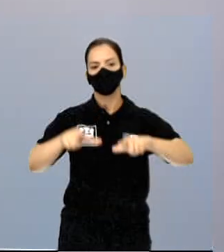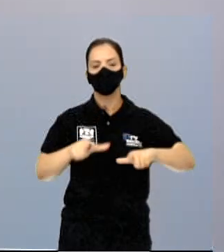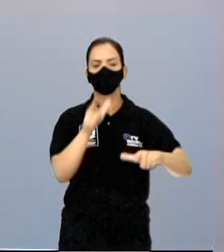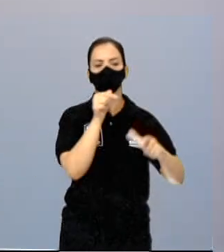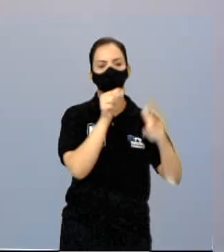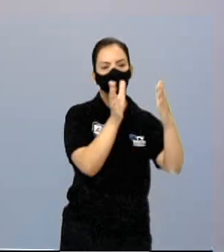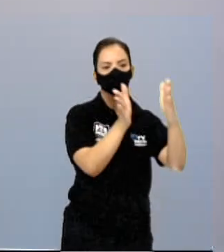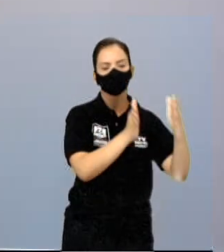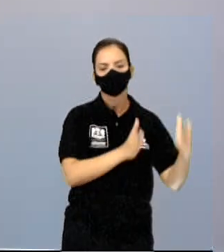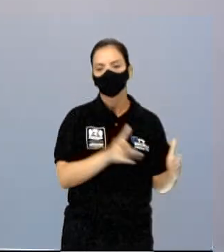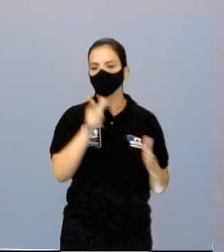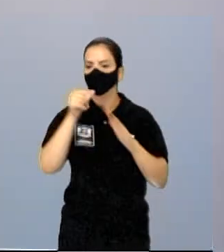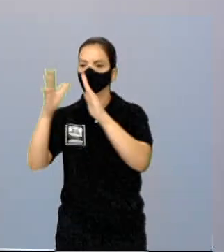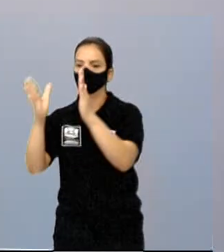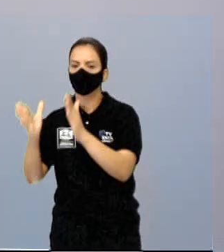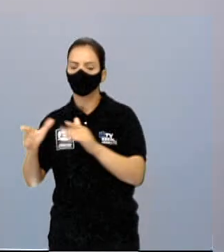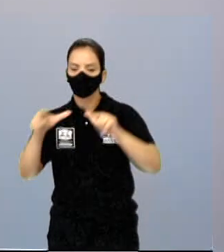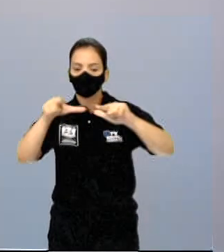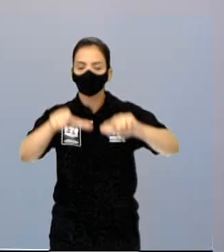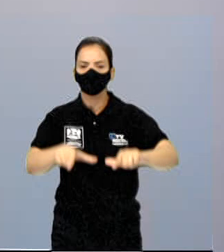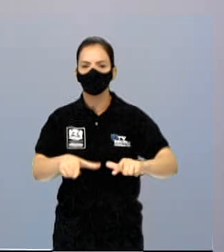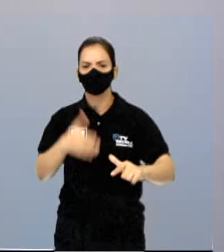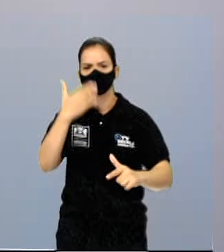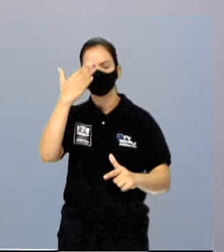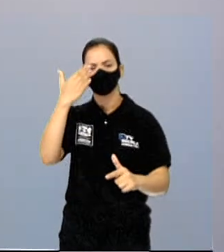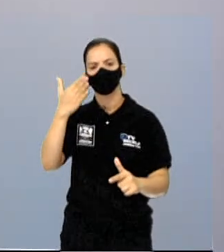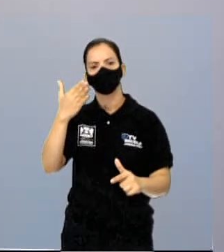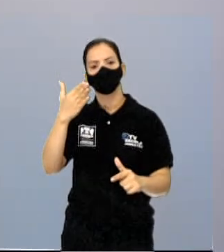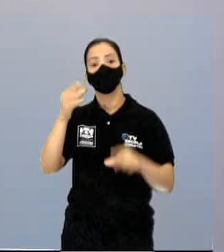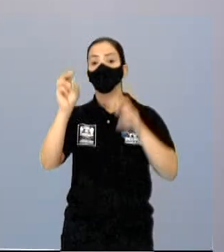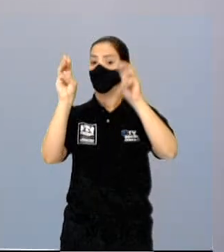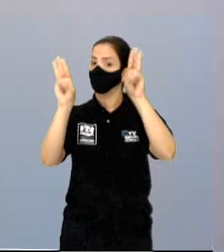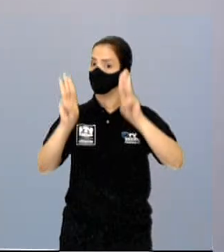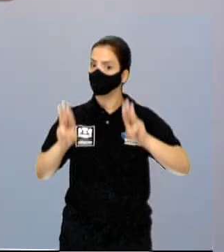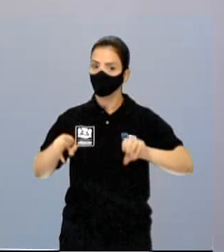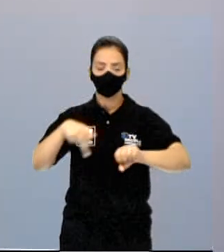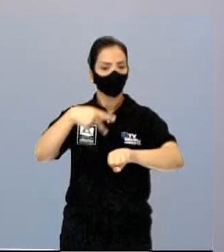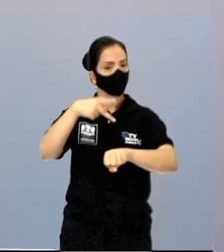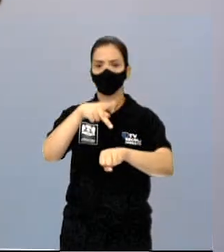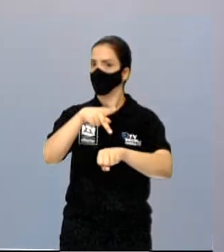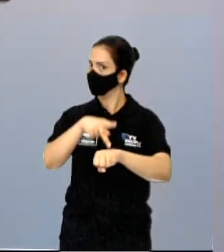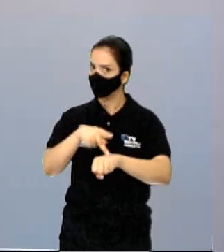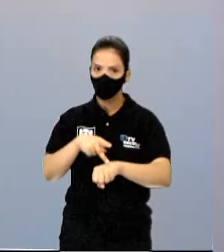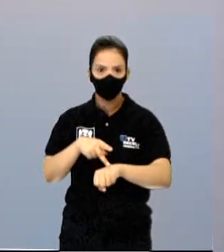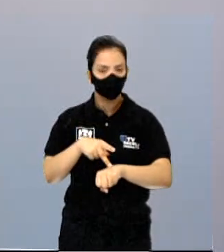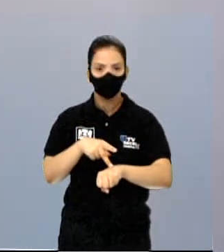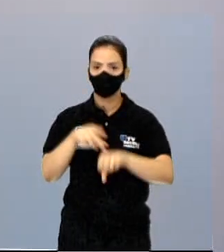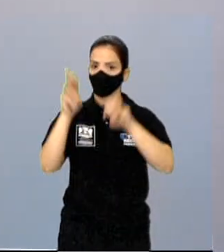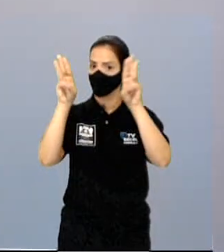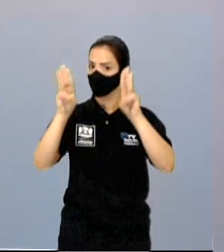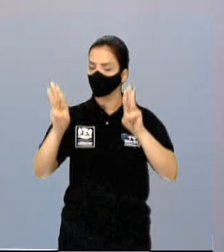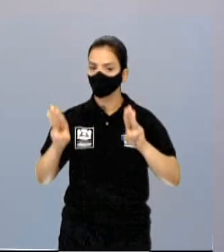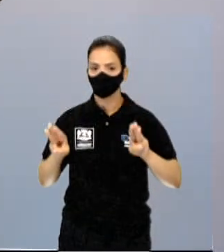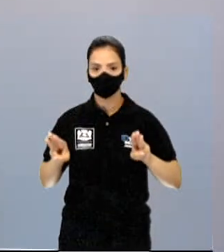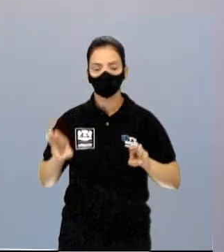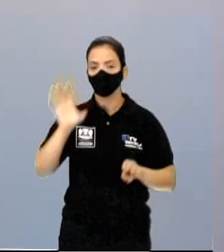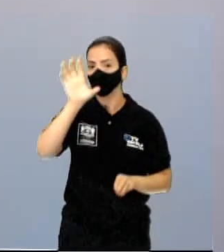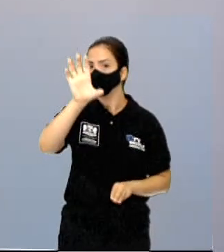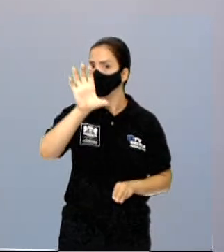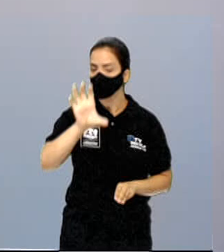ver que a Mesopotâmia, ela não é um país, ela não é um continente, na verdade é uma região que